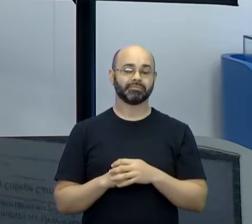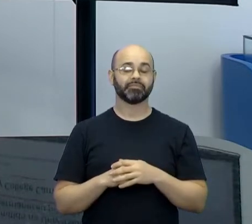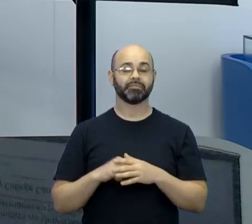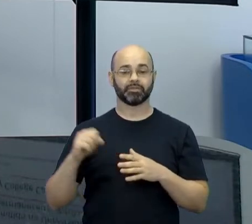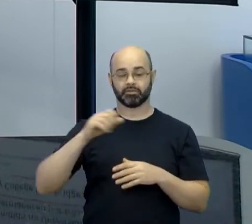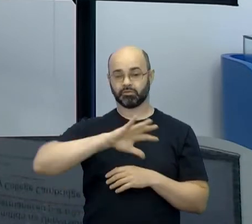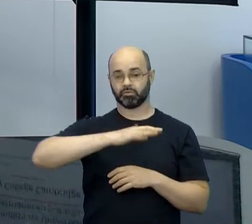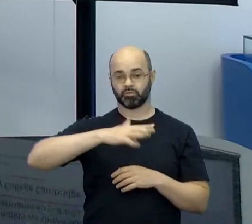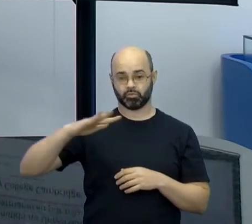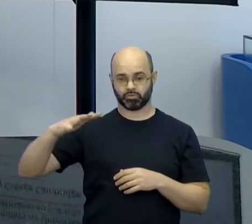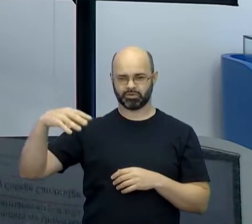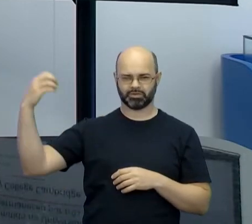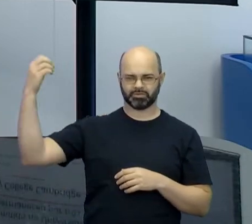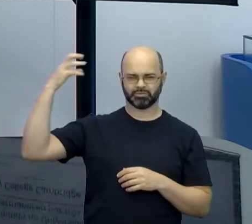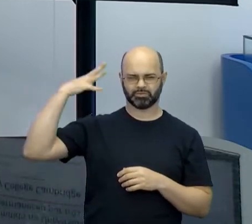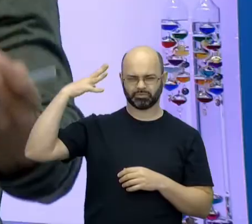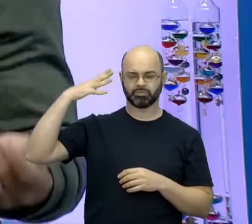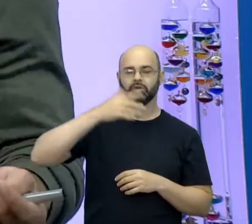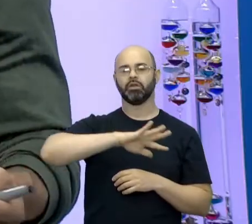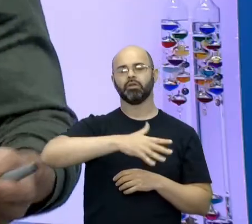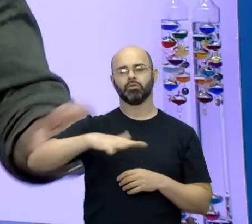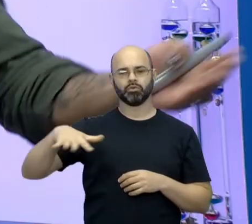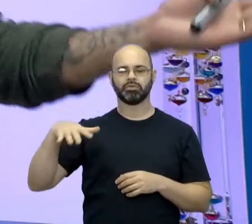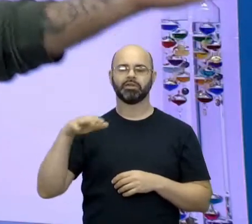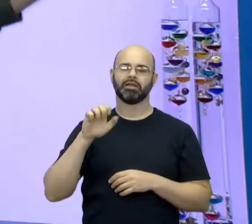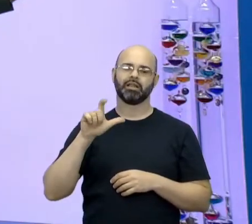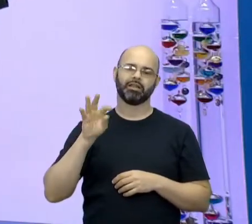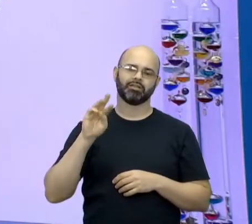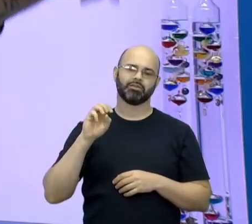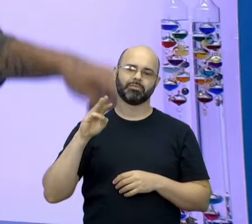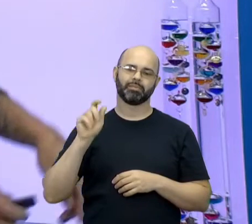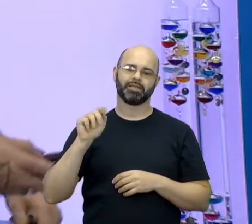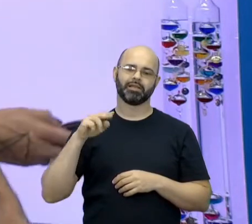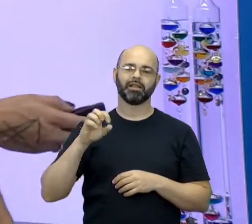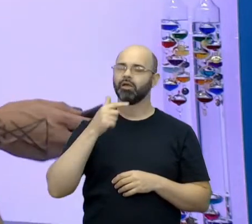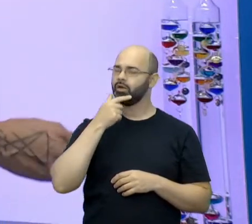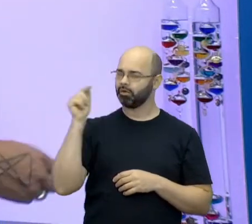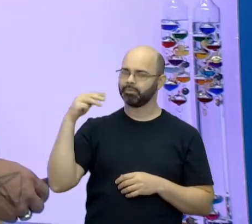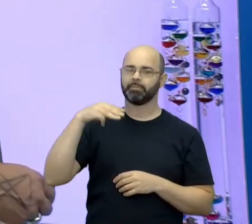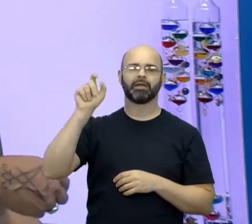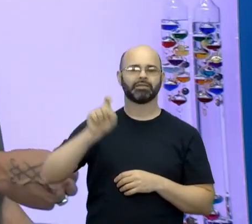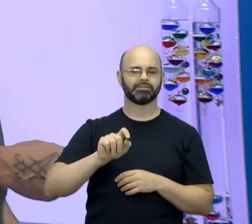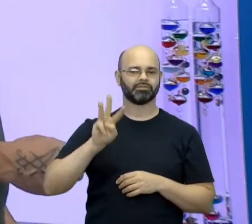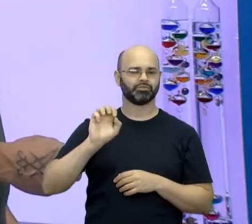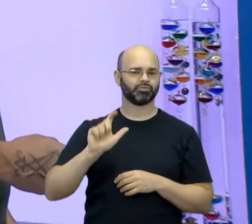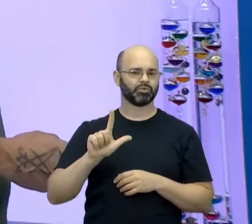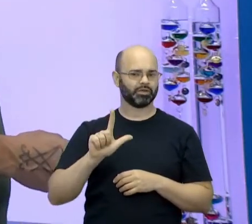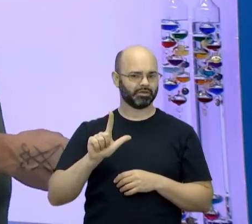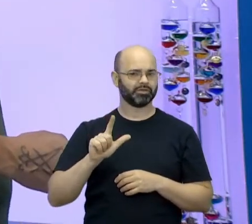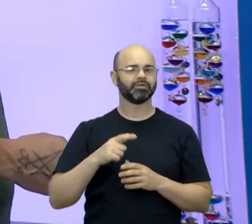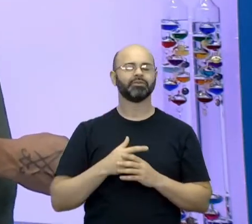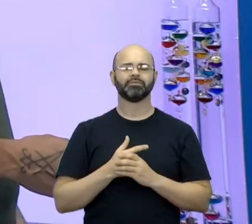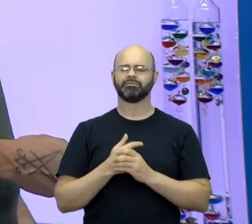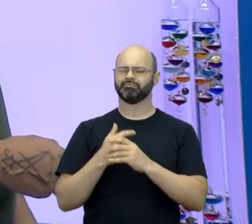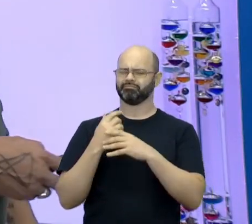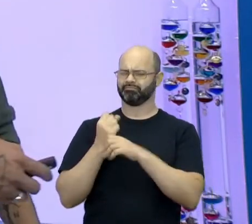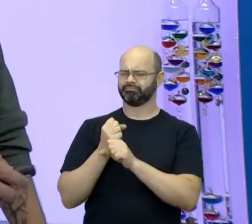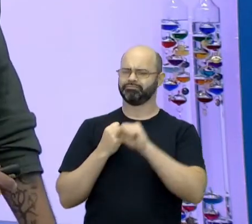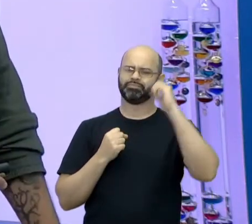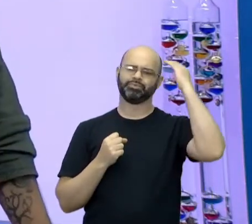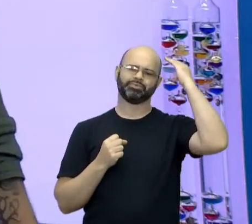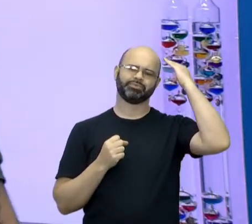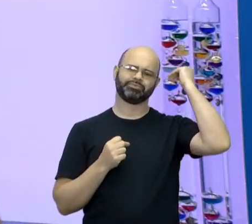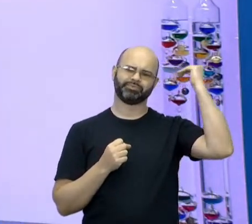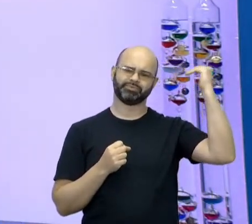que a luz é uma onda eletromagnética, foi esse aí, o Maxwell, né? E aí tem as grandes equações de Maxwell, também que se trabalha